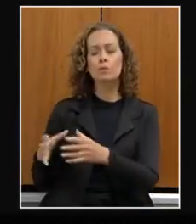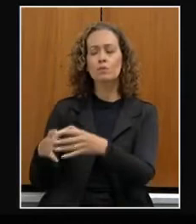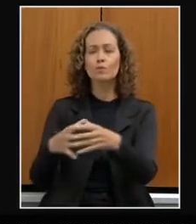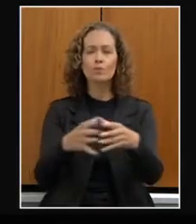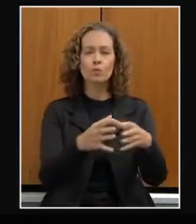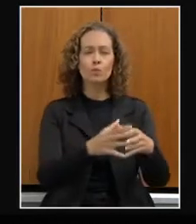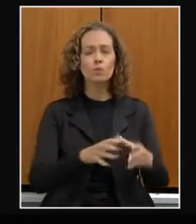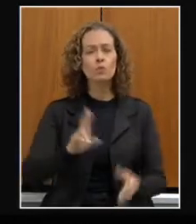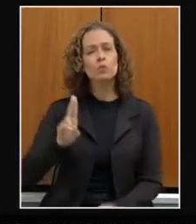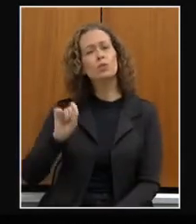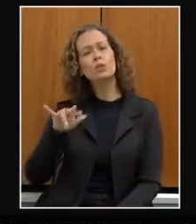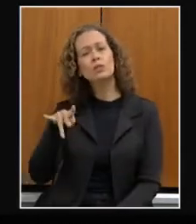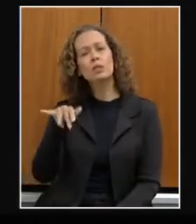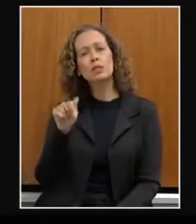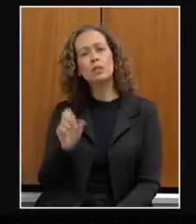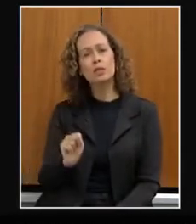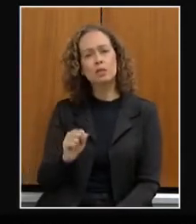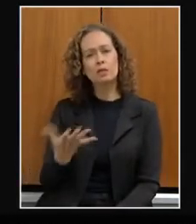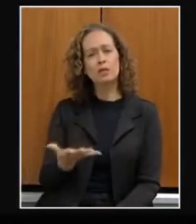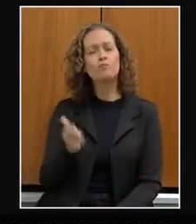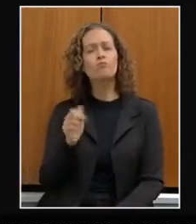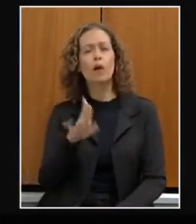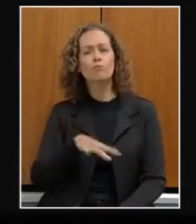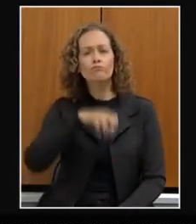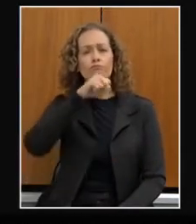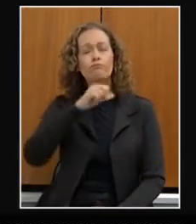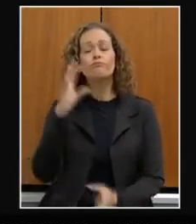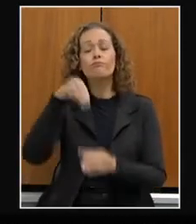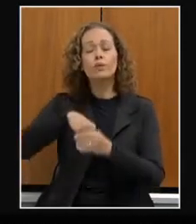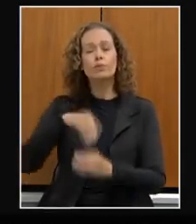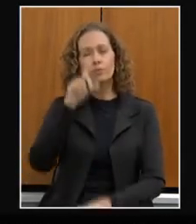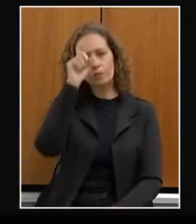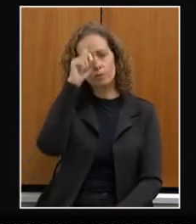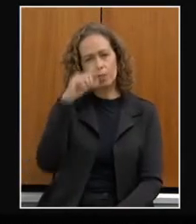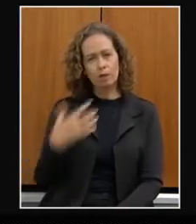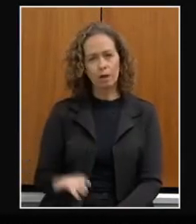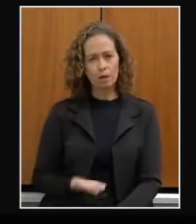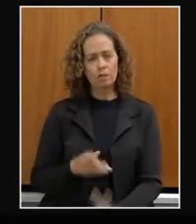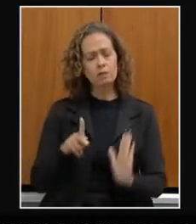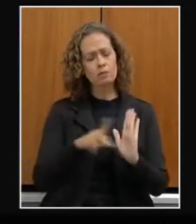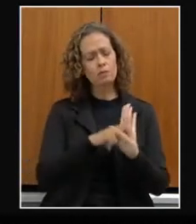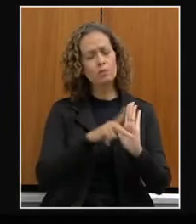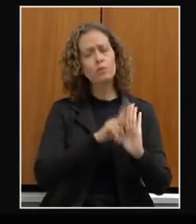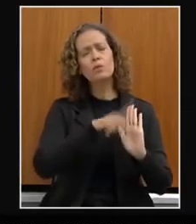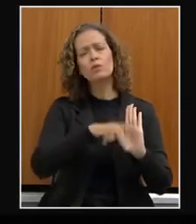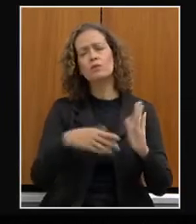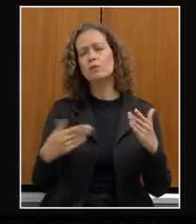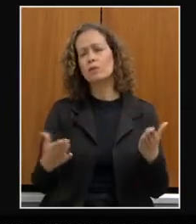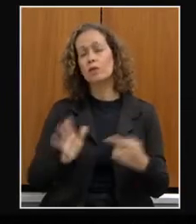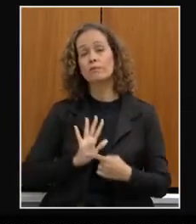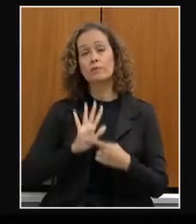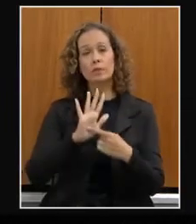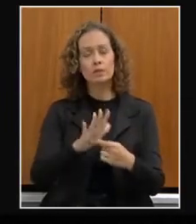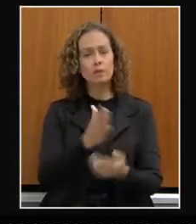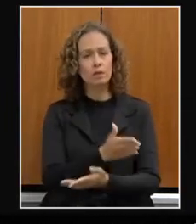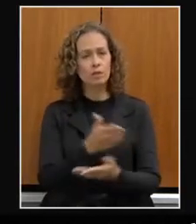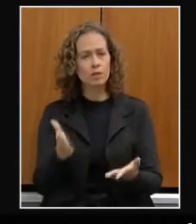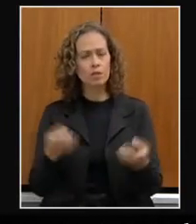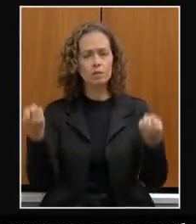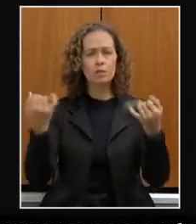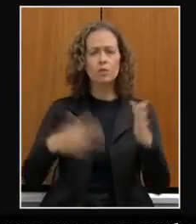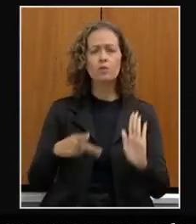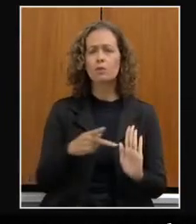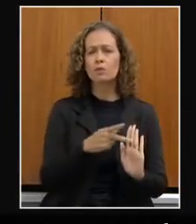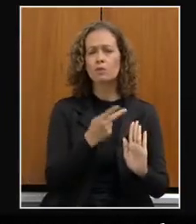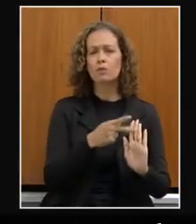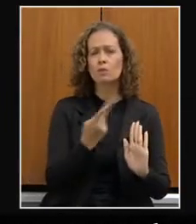qual a sua opinião sobre esse projeto de lei na sua apresentação você citou uma resolução